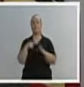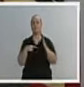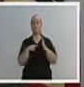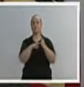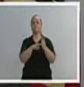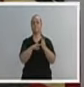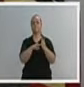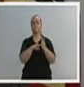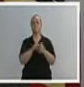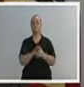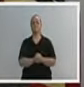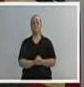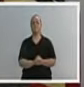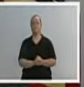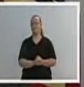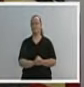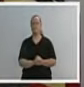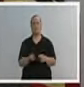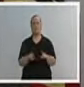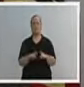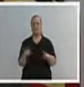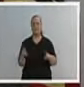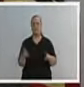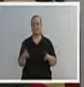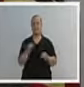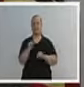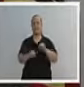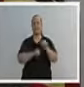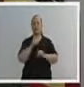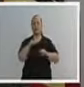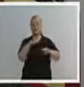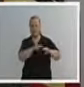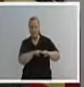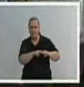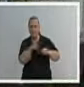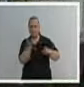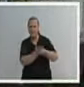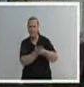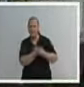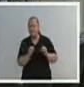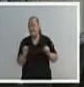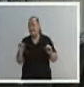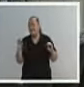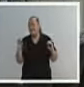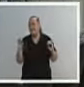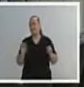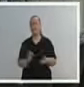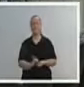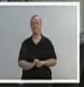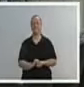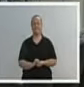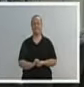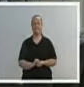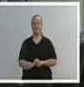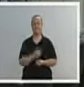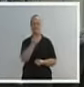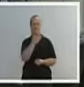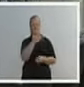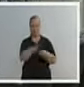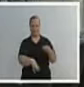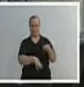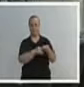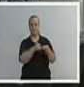a medida foi claramente, né, protecionista. Vereador Célio Dias. Com a parte, vereador